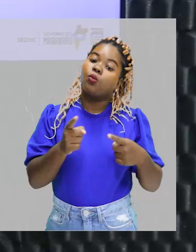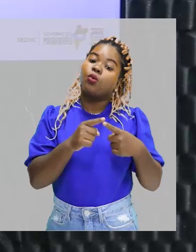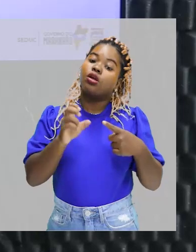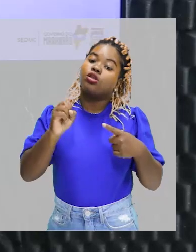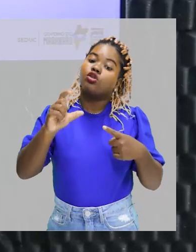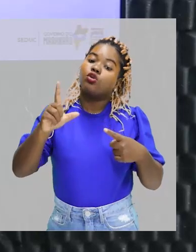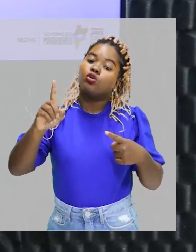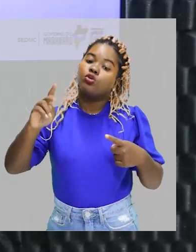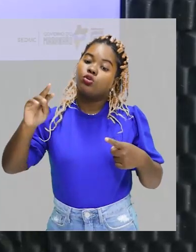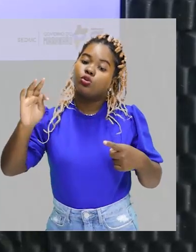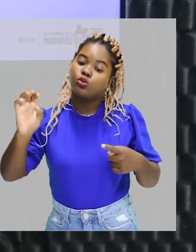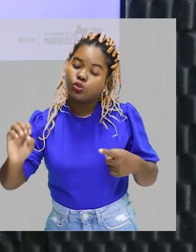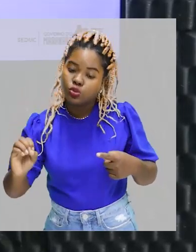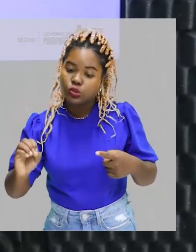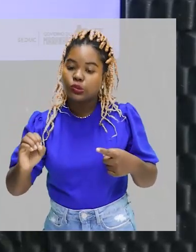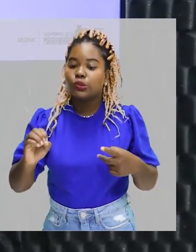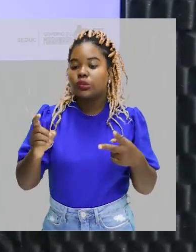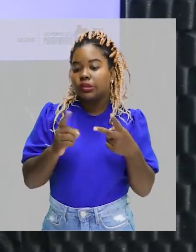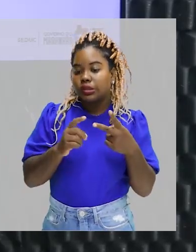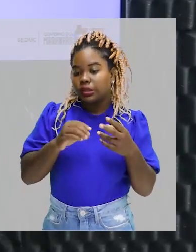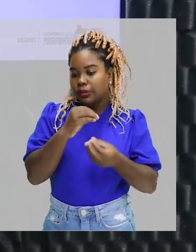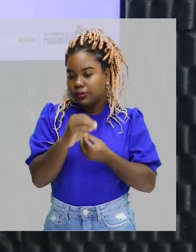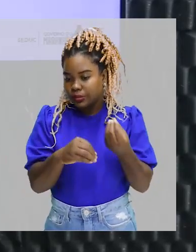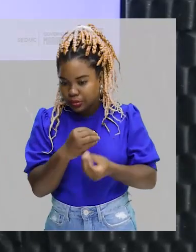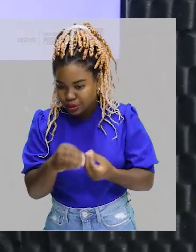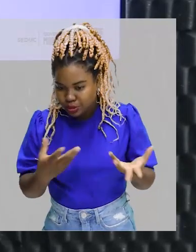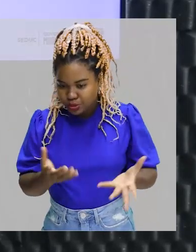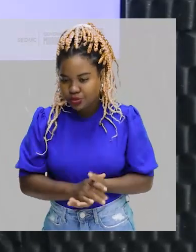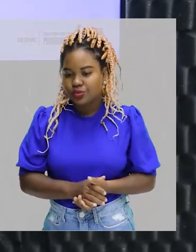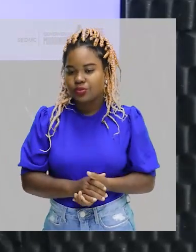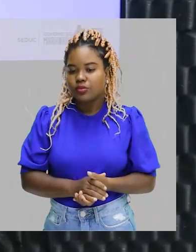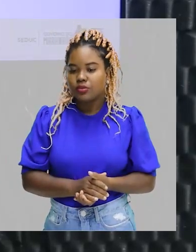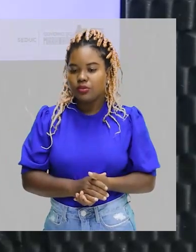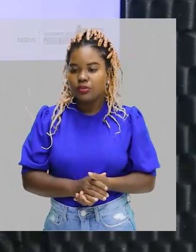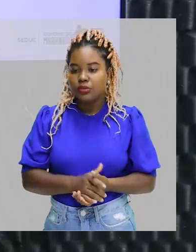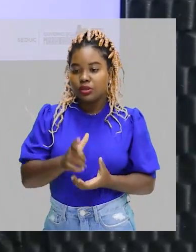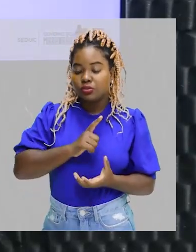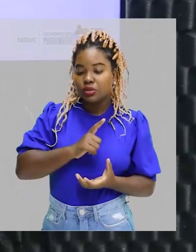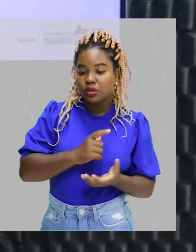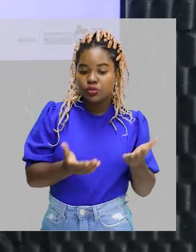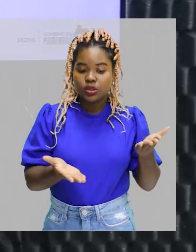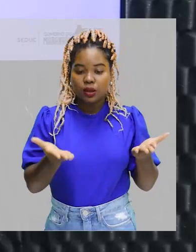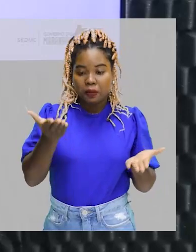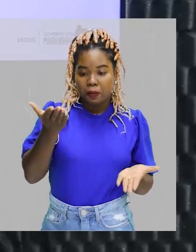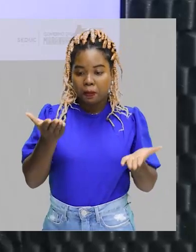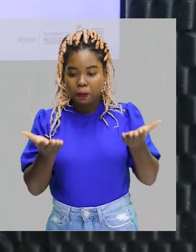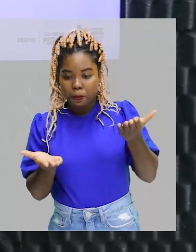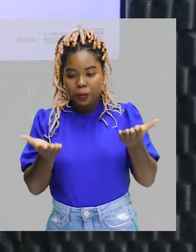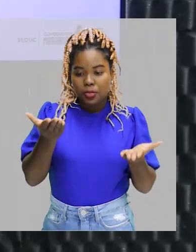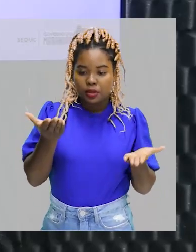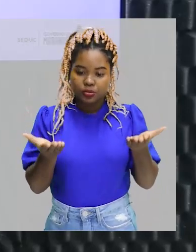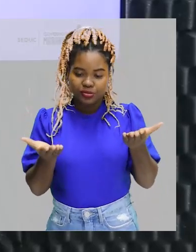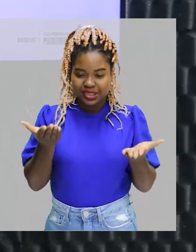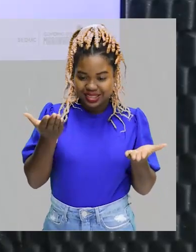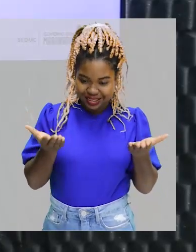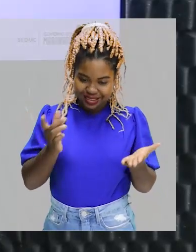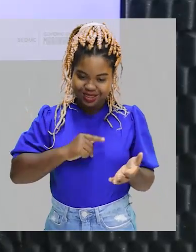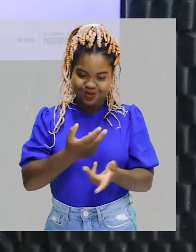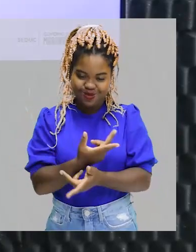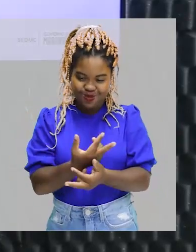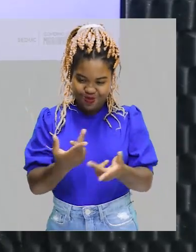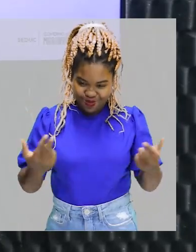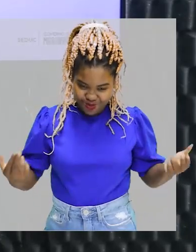Essas relações matemáticas chamamos de concentrações. E existem, turma, diversos tipos